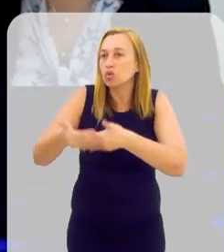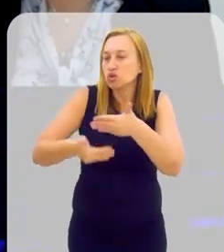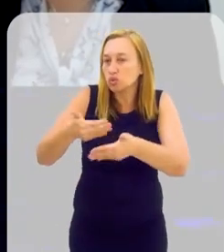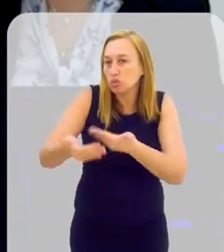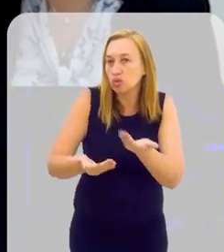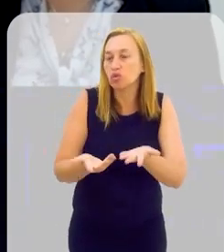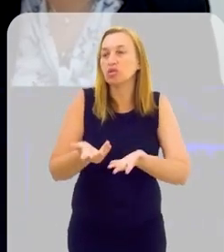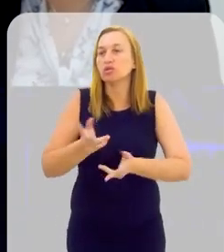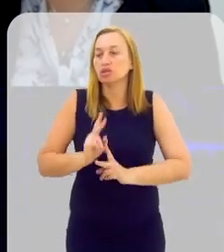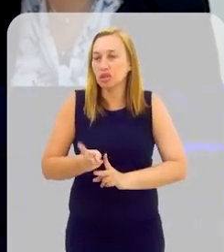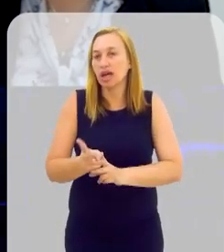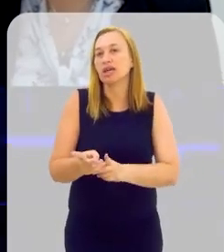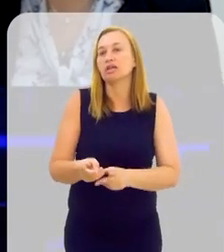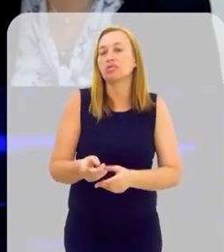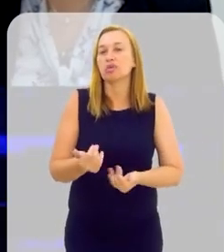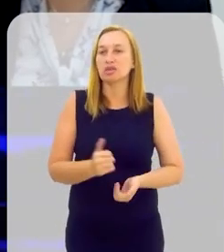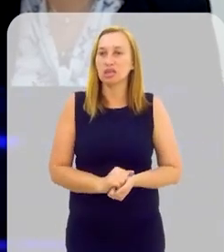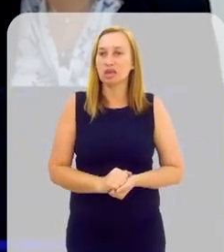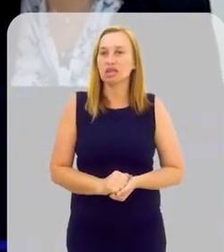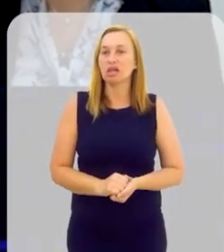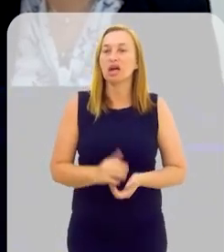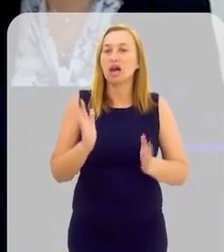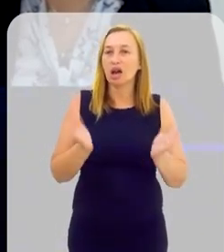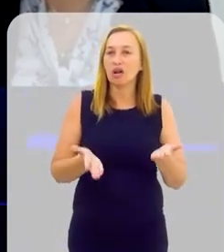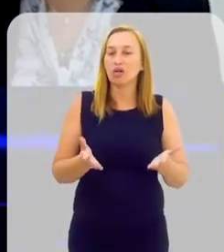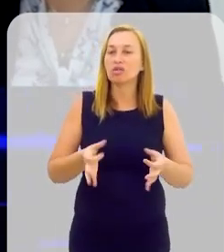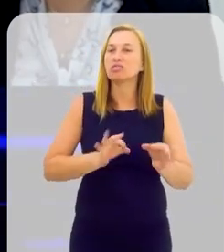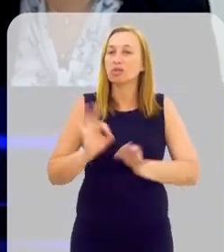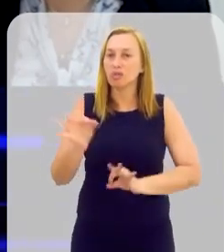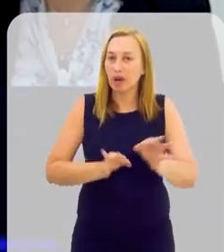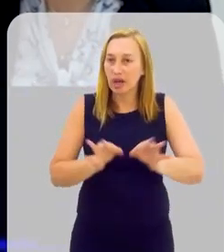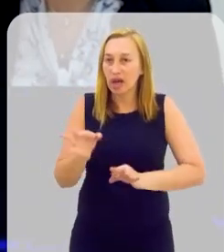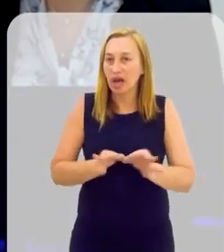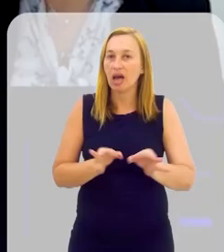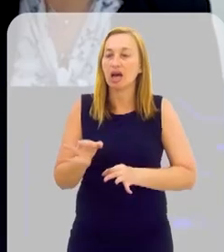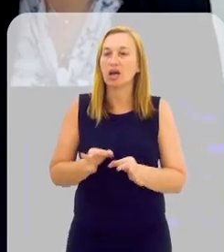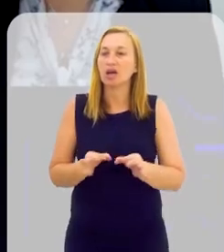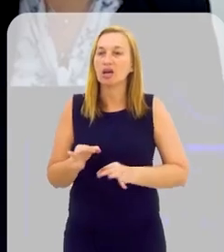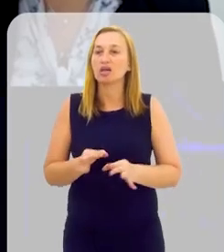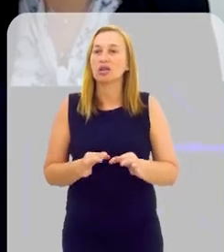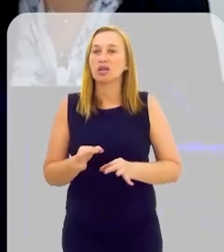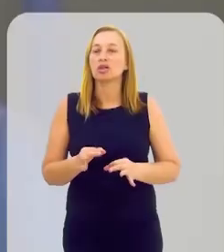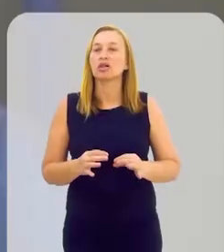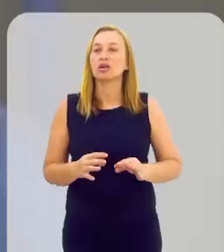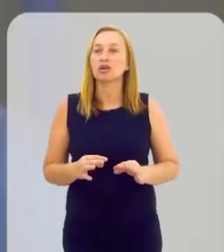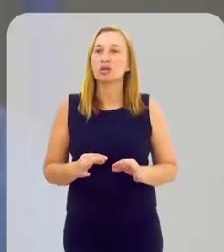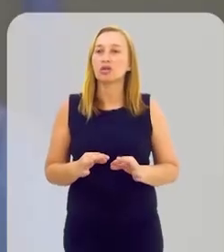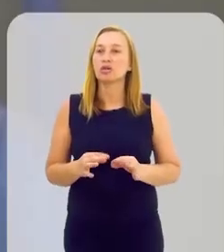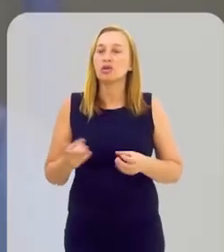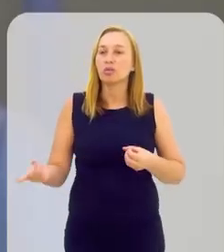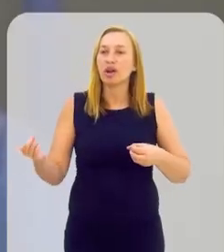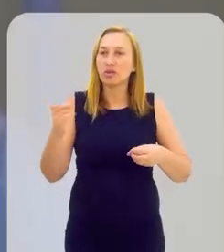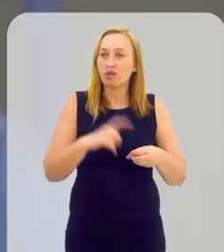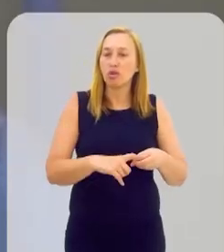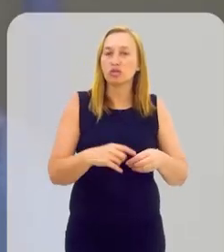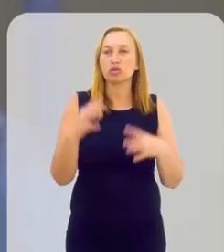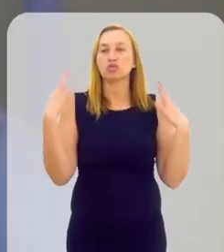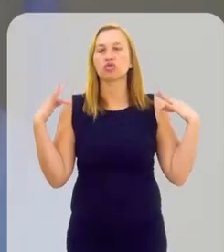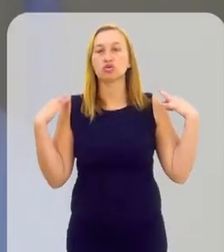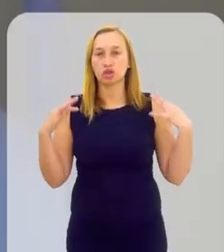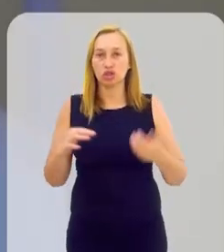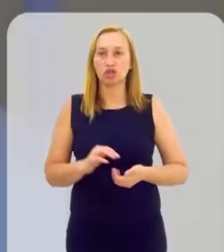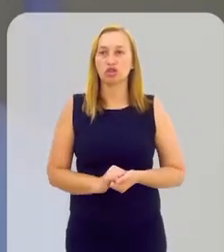continuidade desse processo, deve ter uma continuidade, e principalmente agora nós estamos preparados, vamos ter que estar preparados para a volta dos